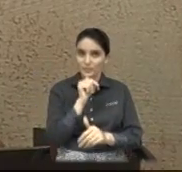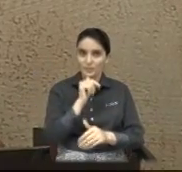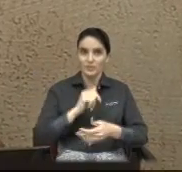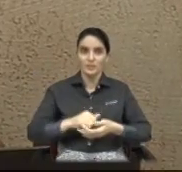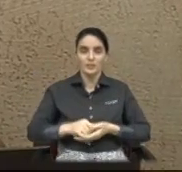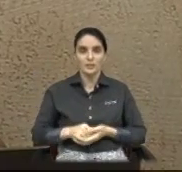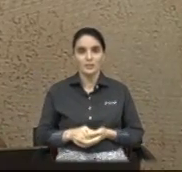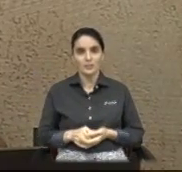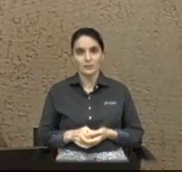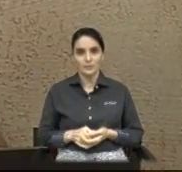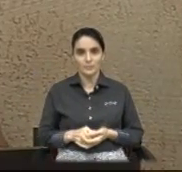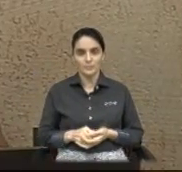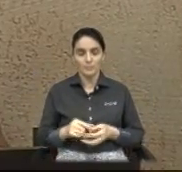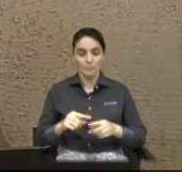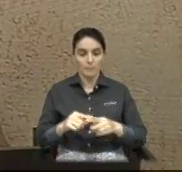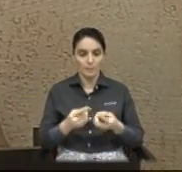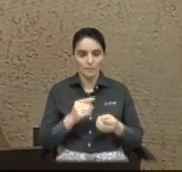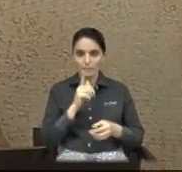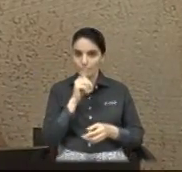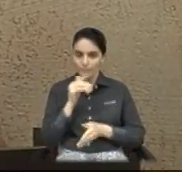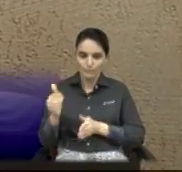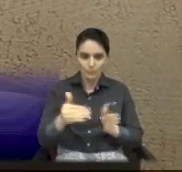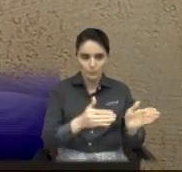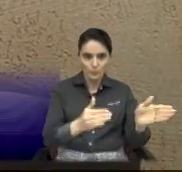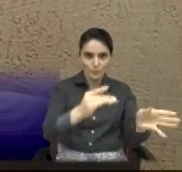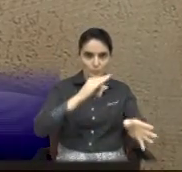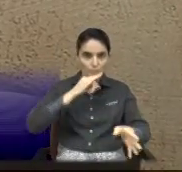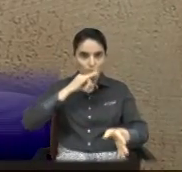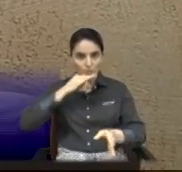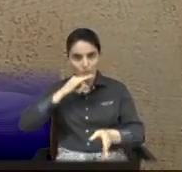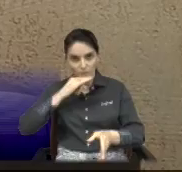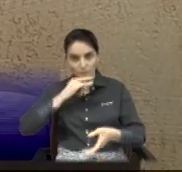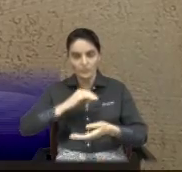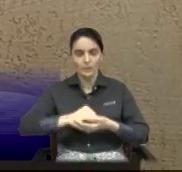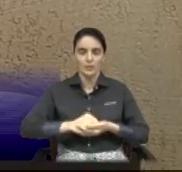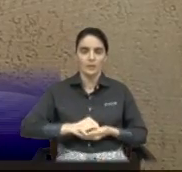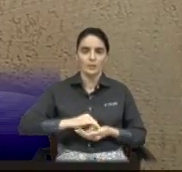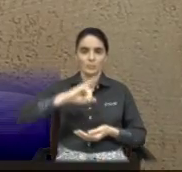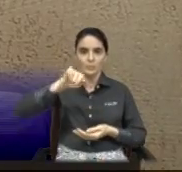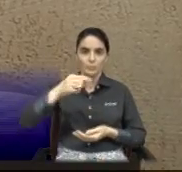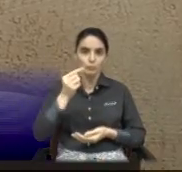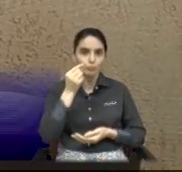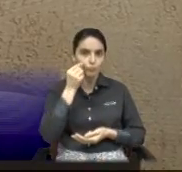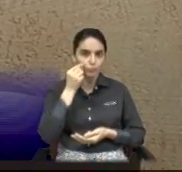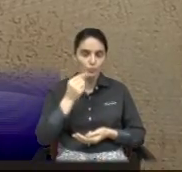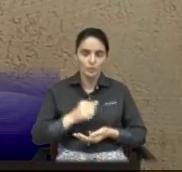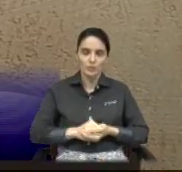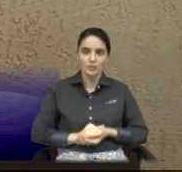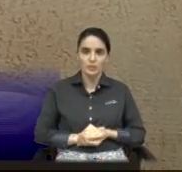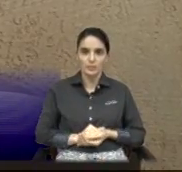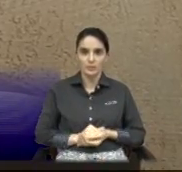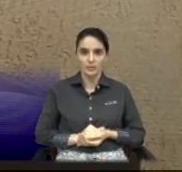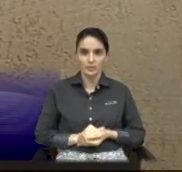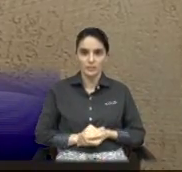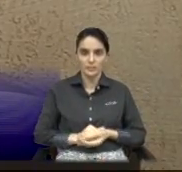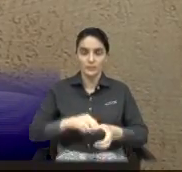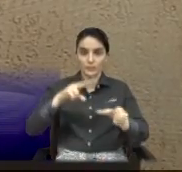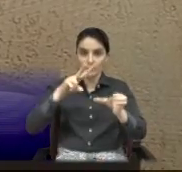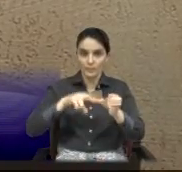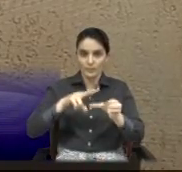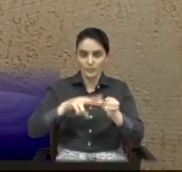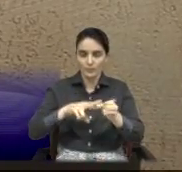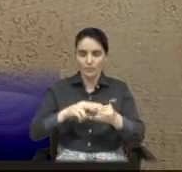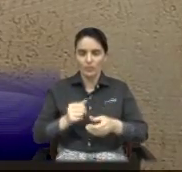pelas bacias hidrográficas do Rio Piracicaba, Capivari e Jundiaí, bacia PCJ, enfrentou uma das mais críticas situações